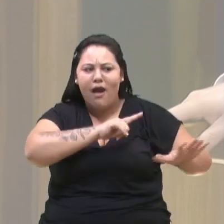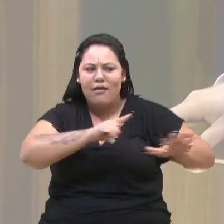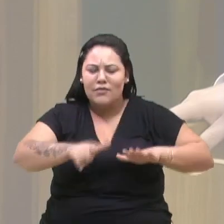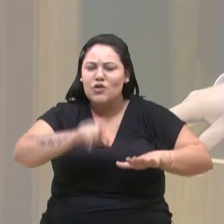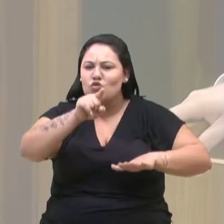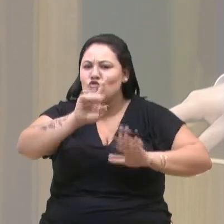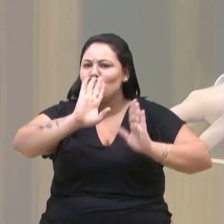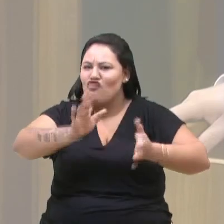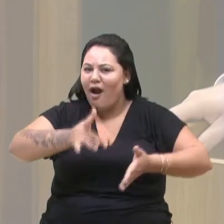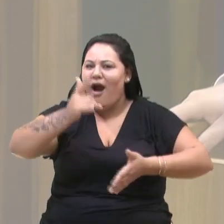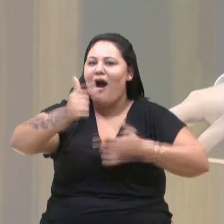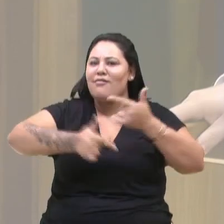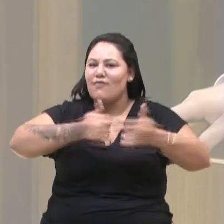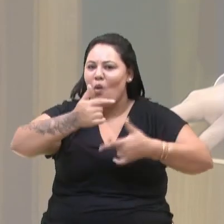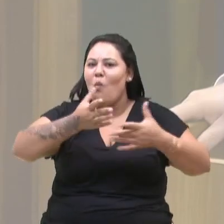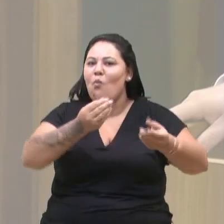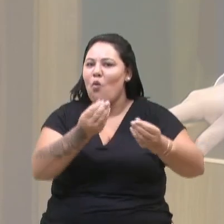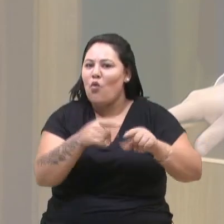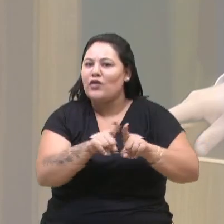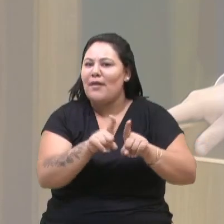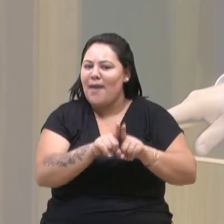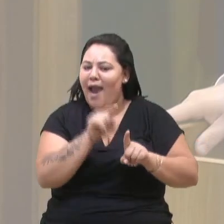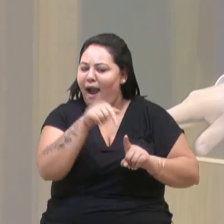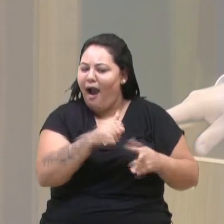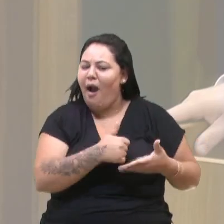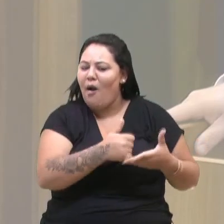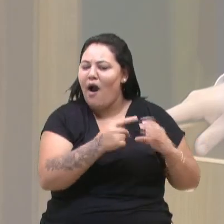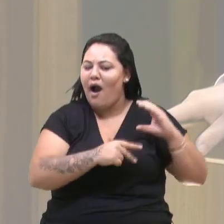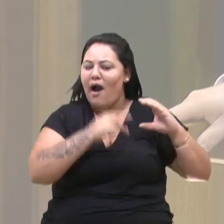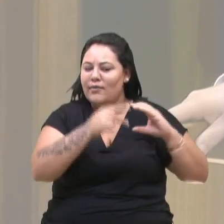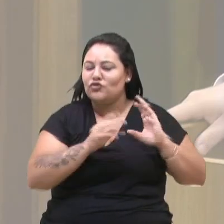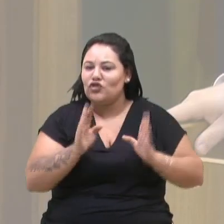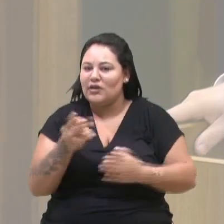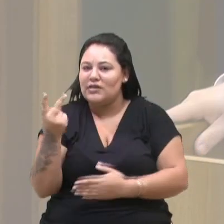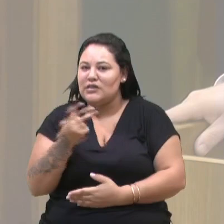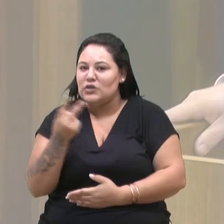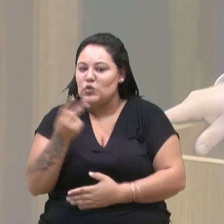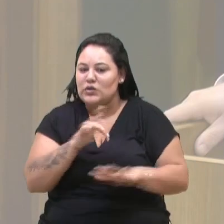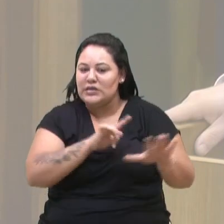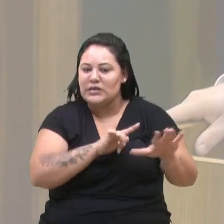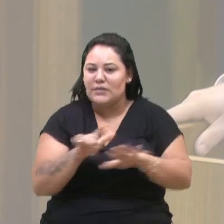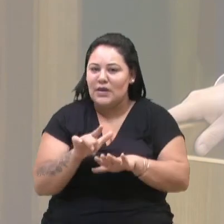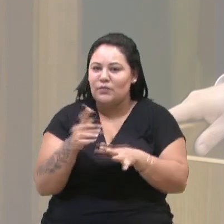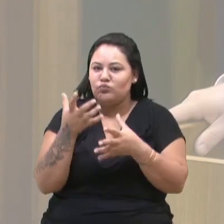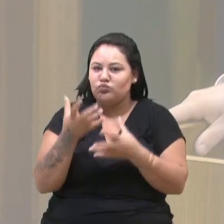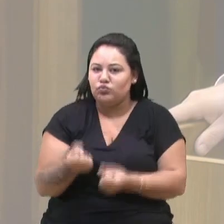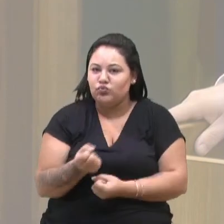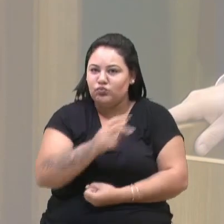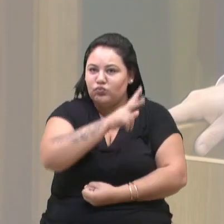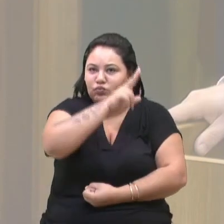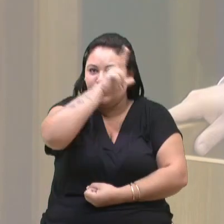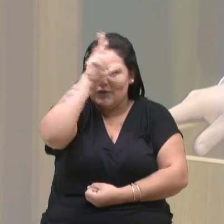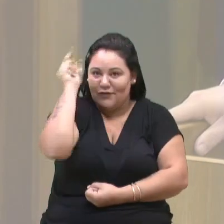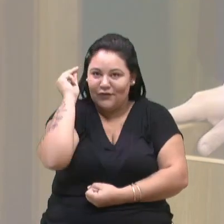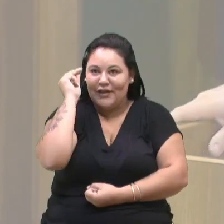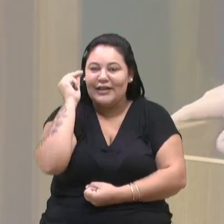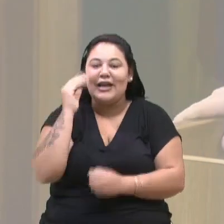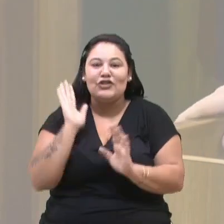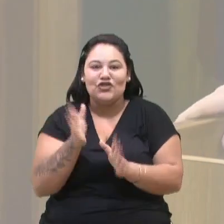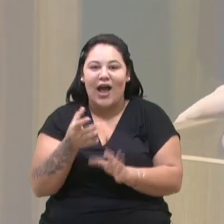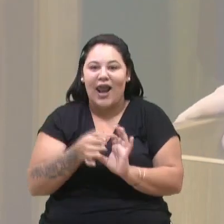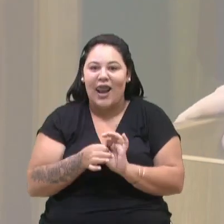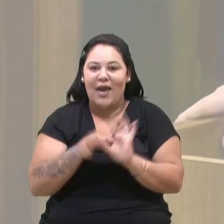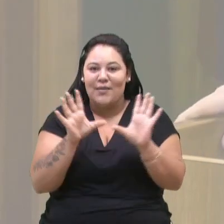trabalhado bastante pela Câmara de Vereadores, e já na segunda semana assumiu como prefeita do município, já dando posse